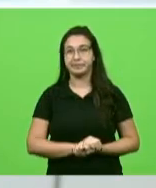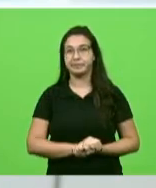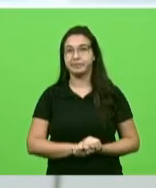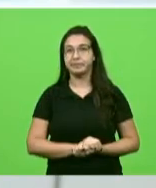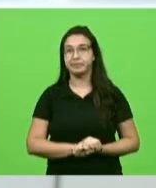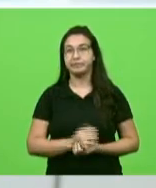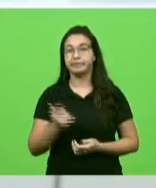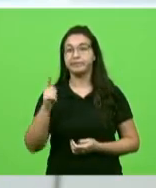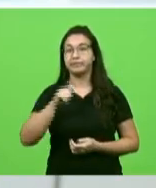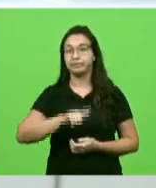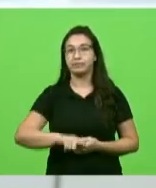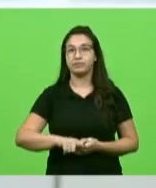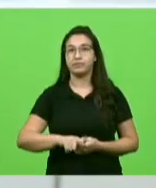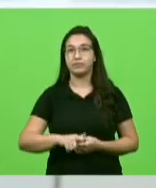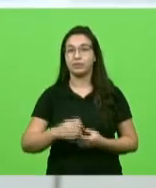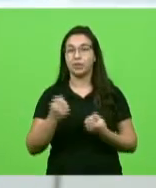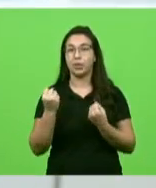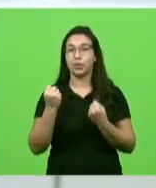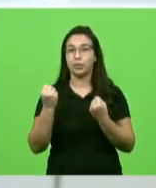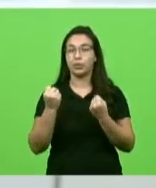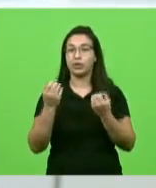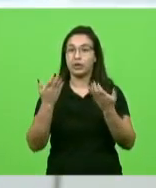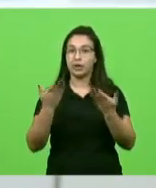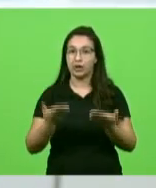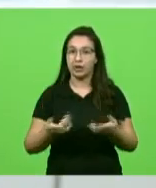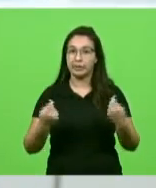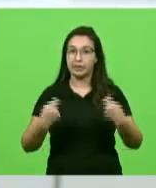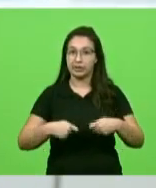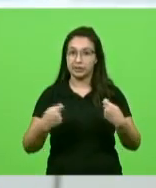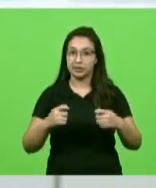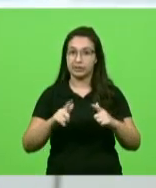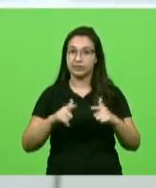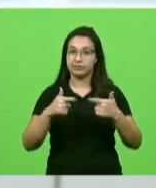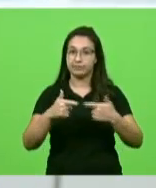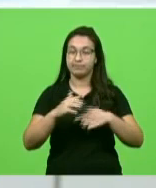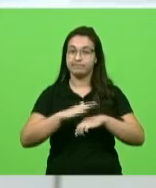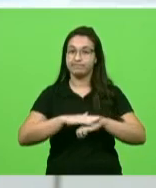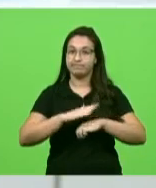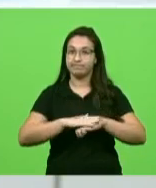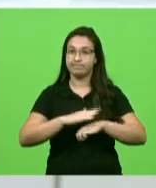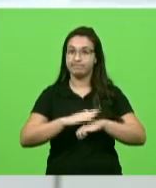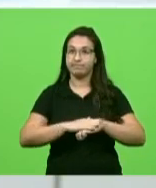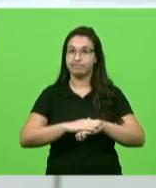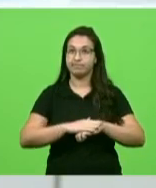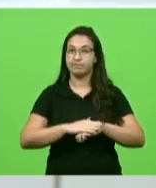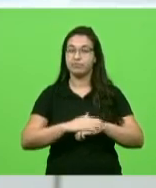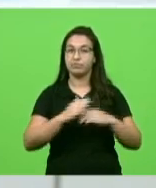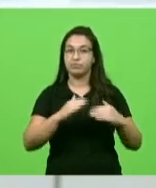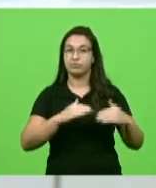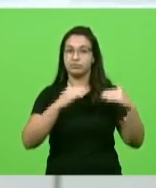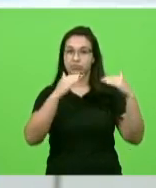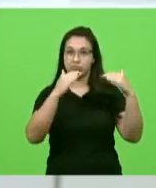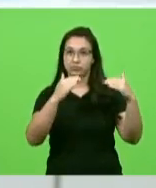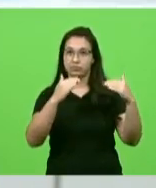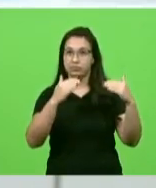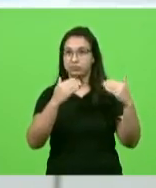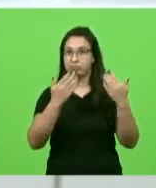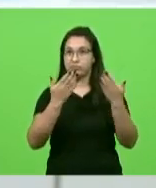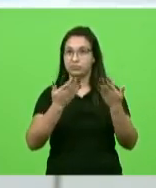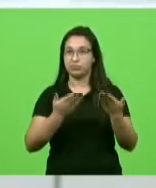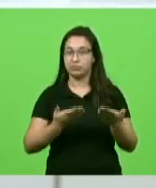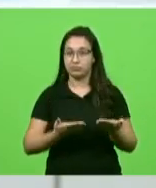certo ainda é que o poder e não permite ao super o superior hierárquico send